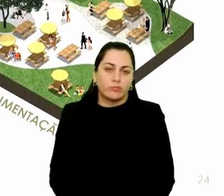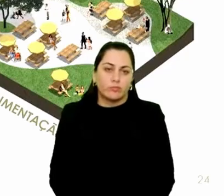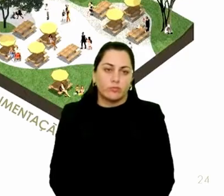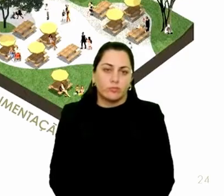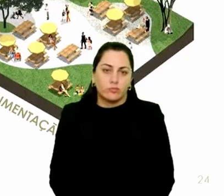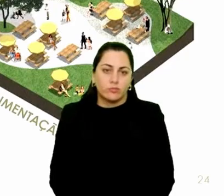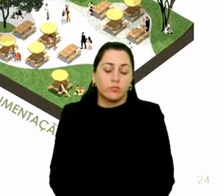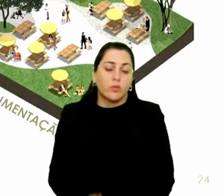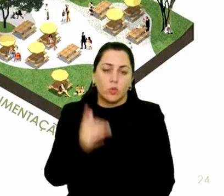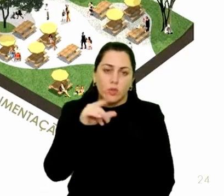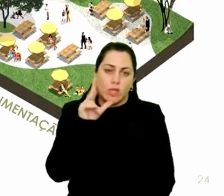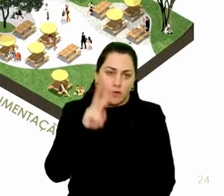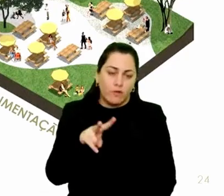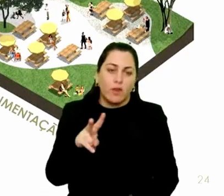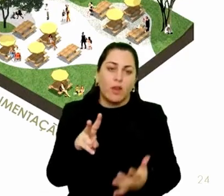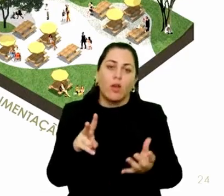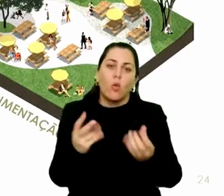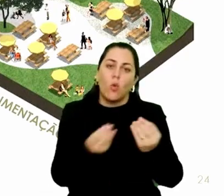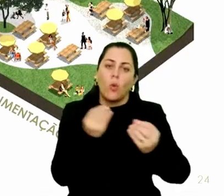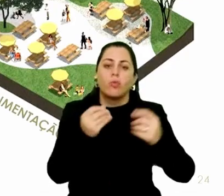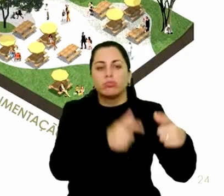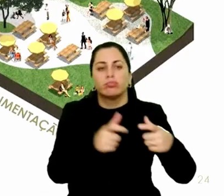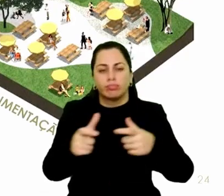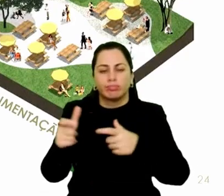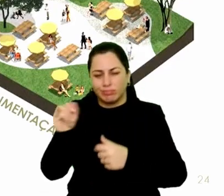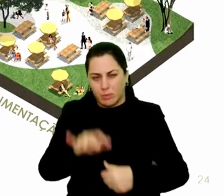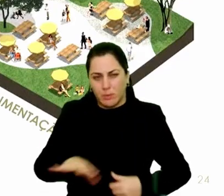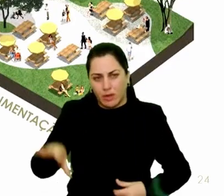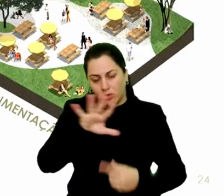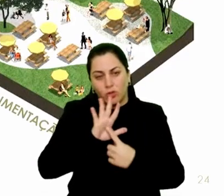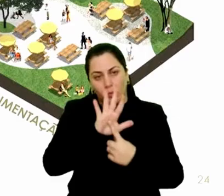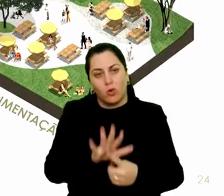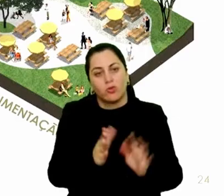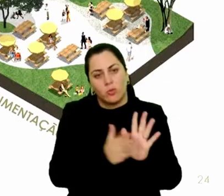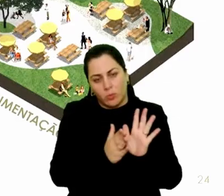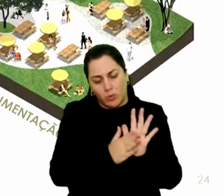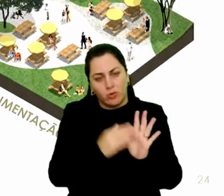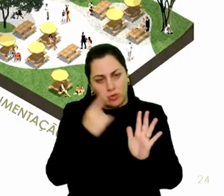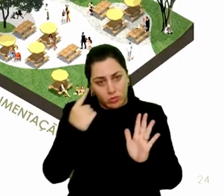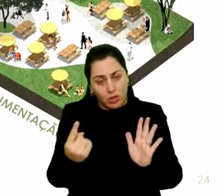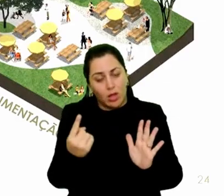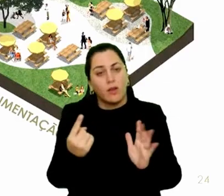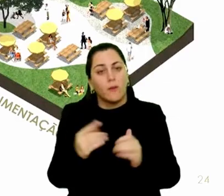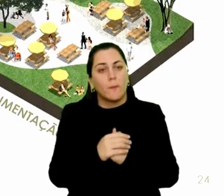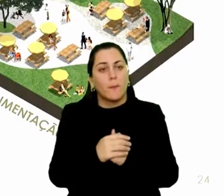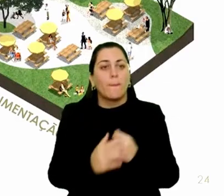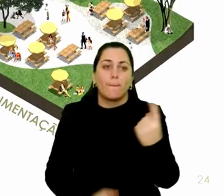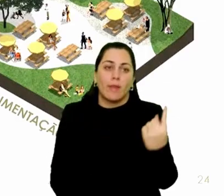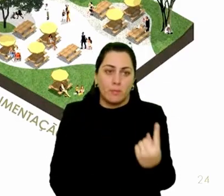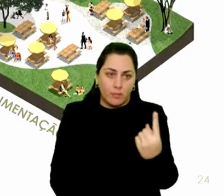E, então, vocês podem ver algumas perspectivas dos espaços propostos para o parque. Então, a perspectiva